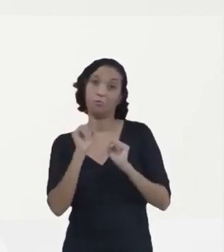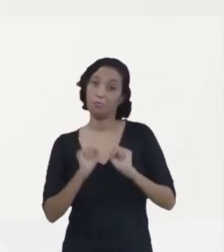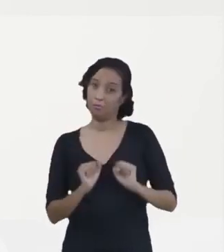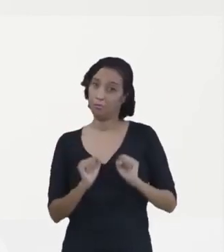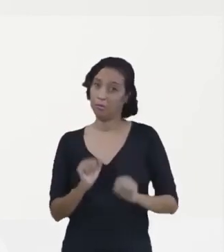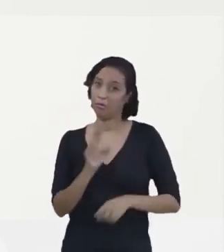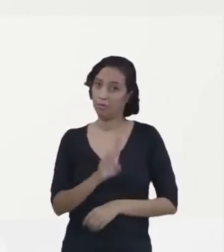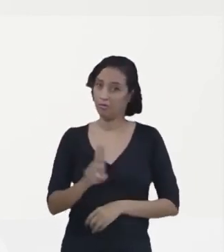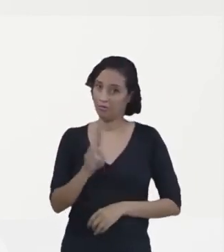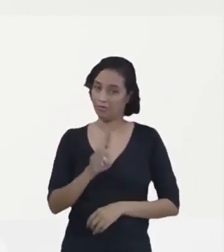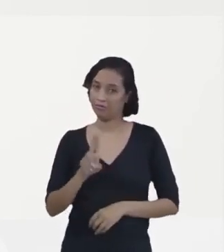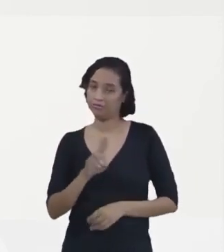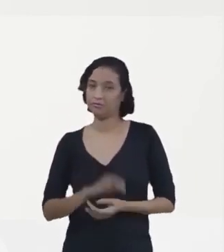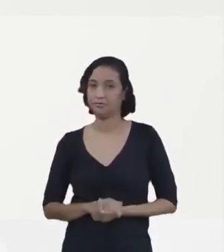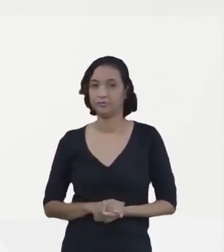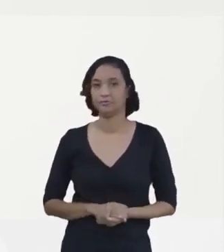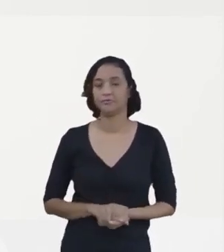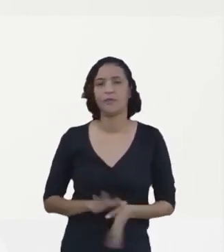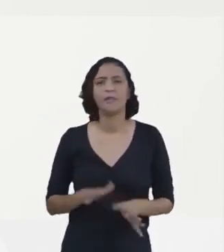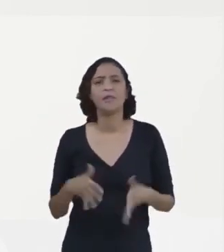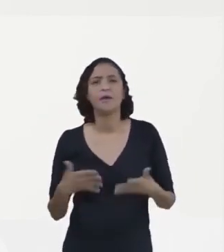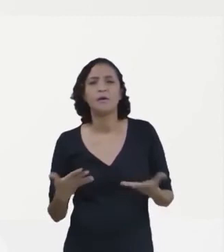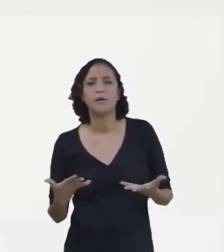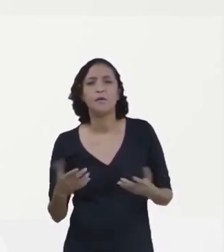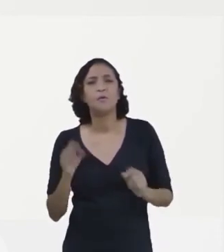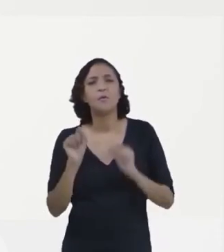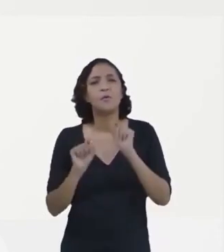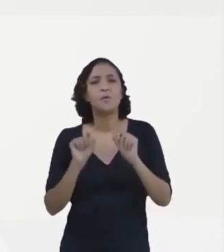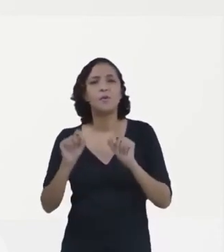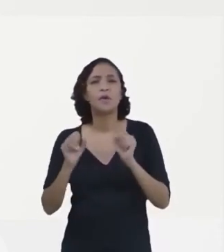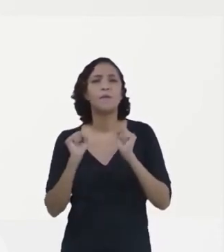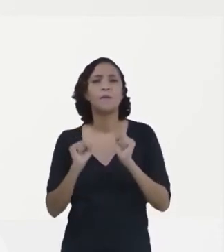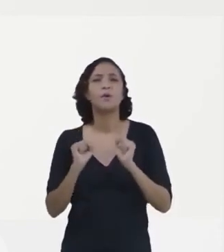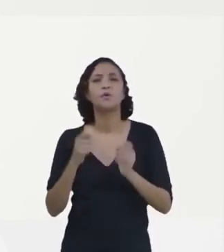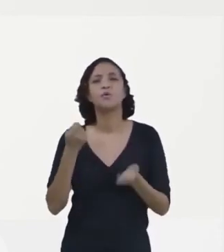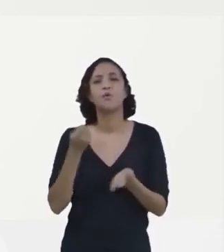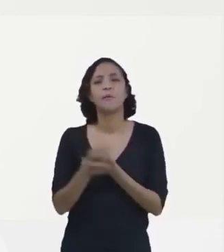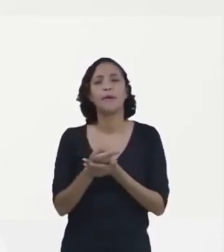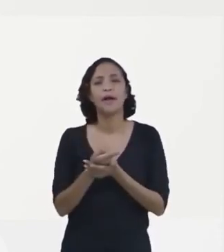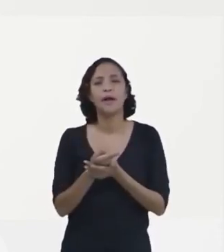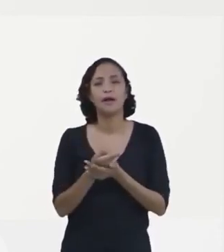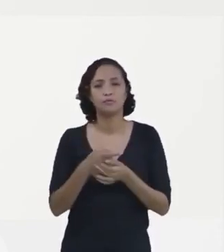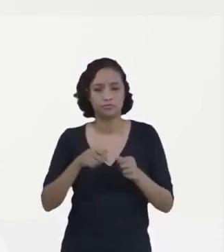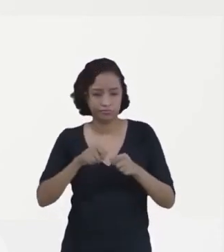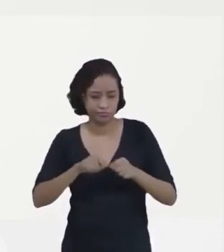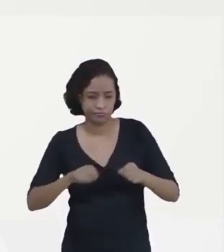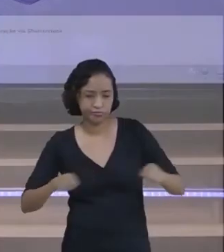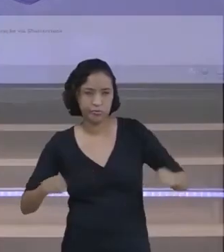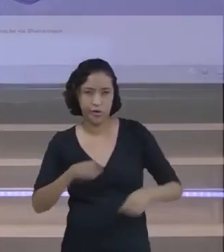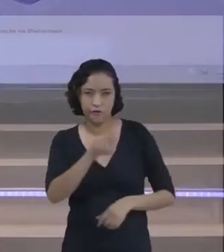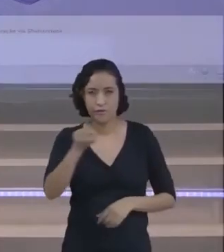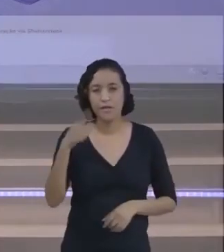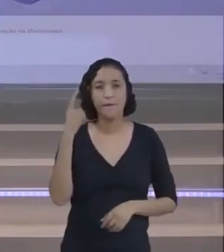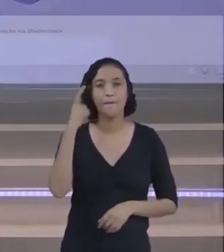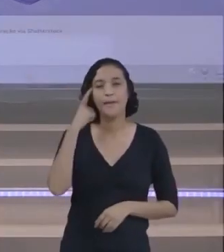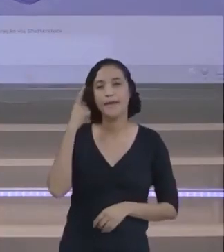física. Né? Então, o que nós podemos comprar por metro? Pense aí um pouquinho, o